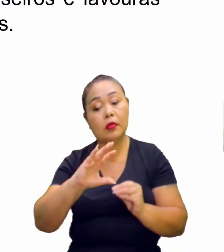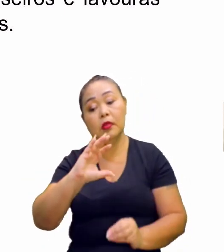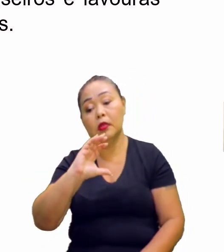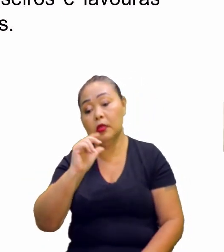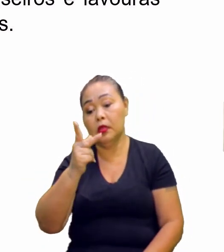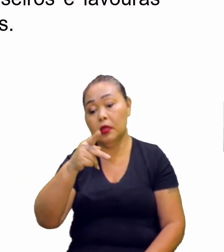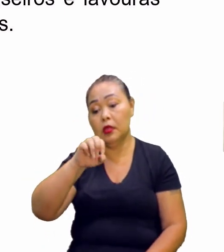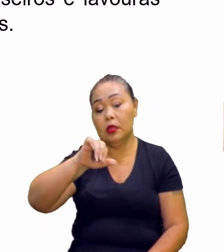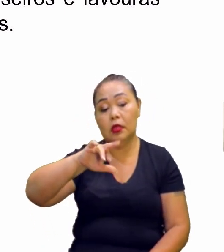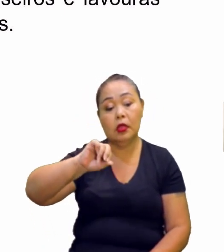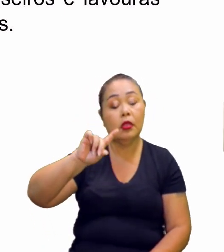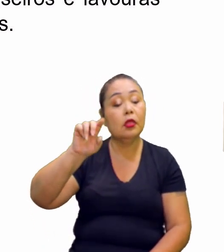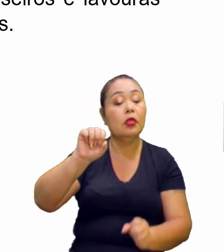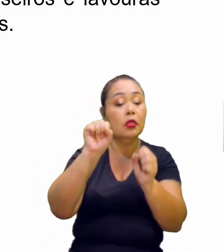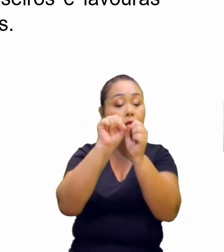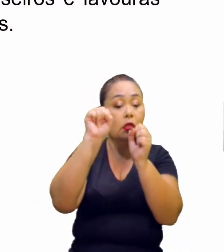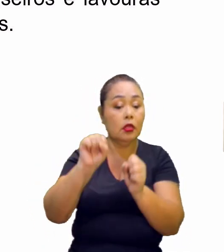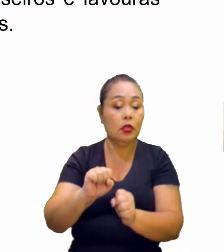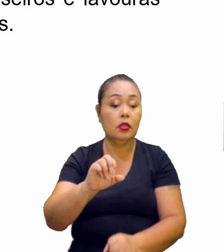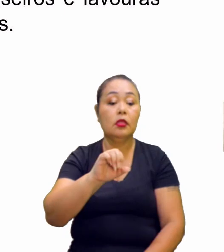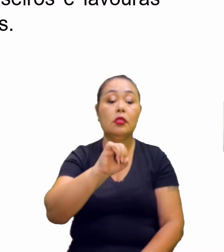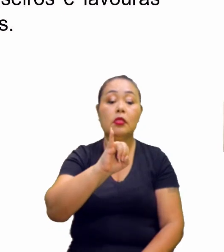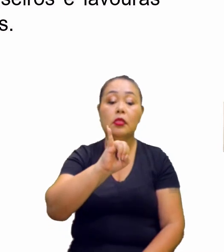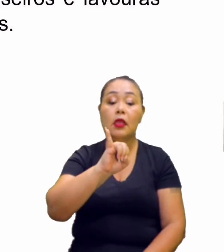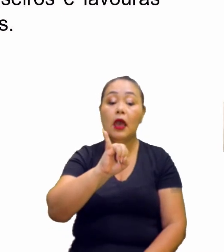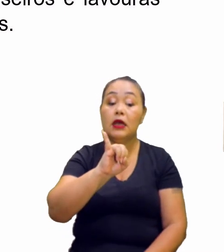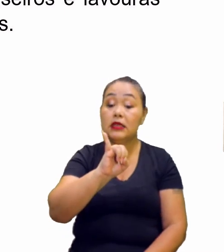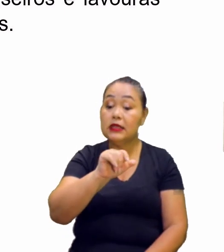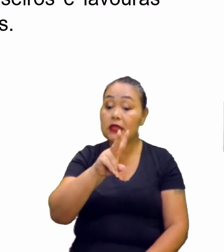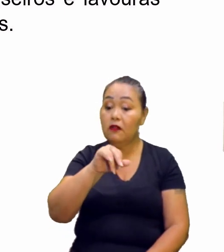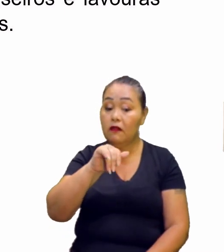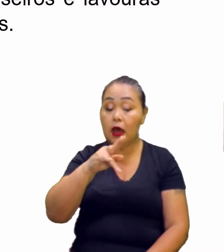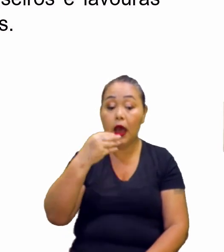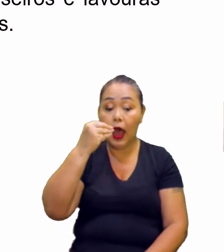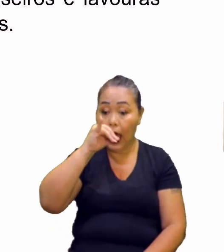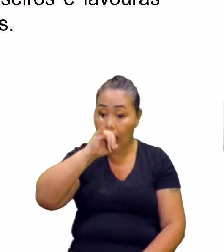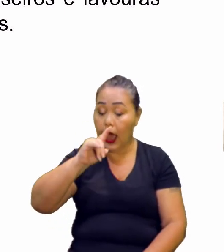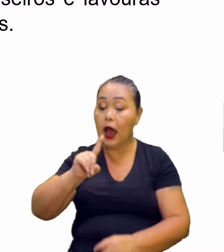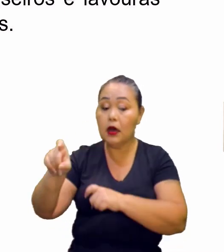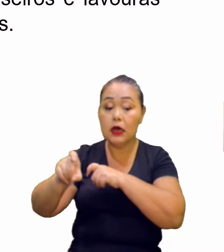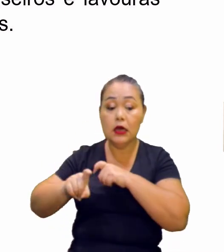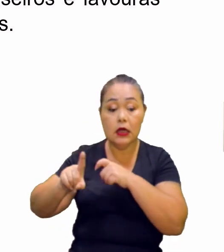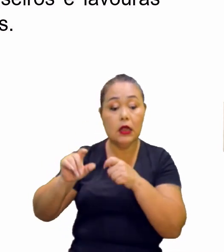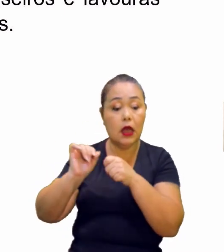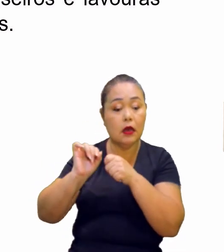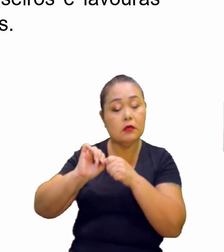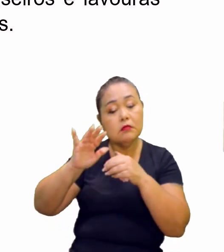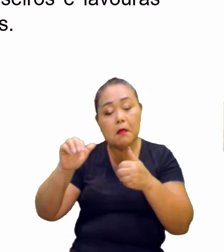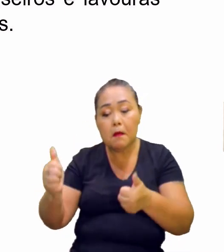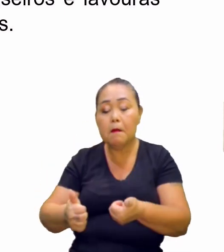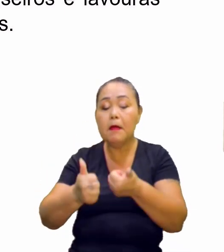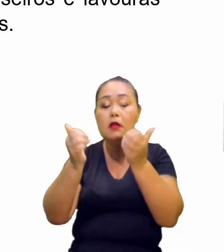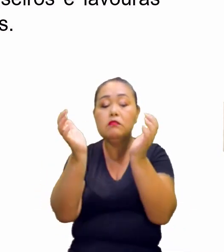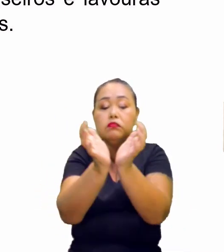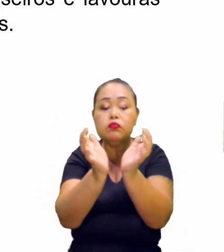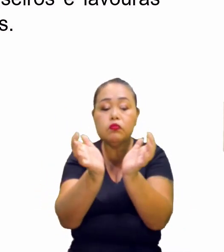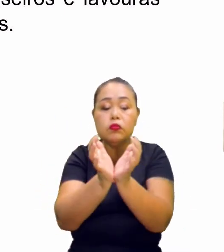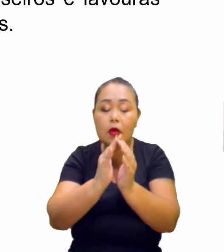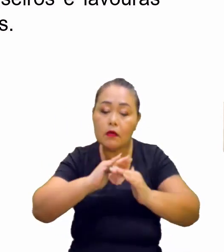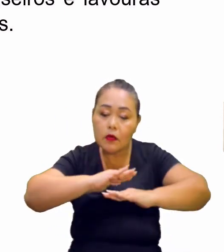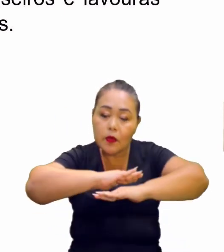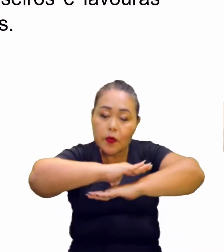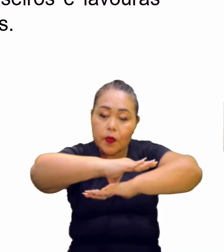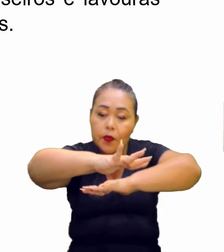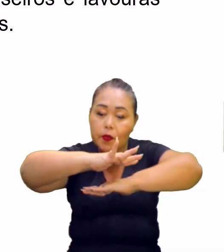capoeiras, os sistemas silvio-agrícolas rotativos, que são as capoeiras melhoradas com espécies arbóreas